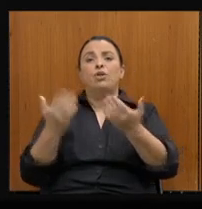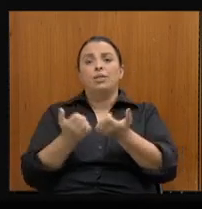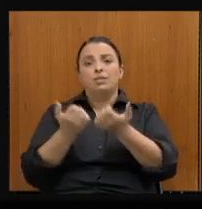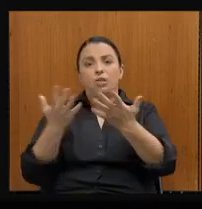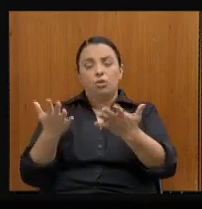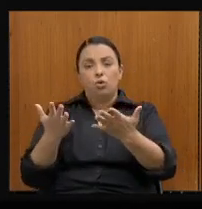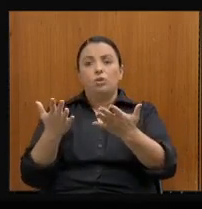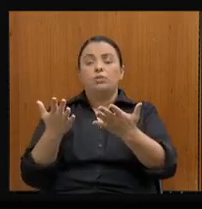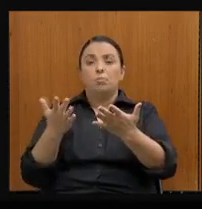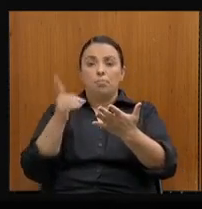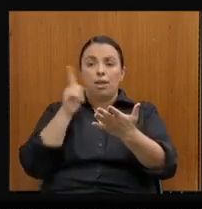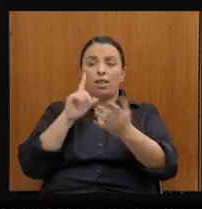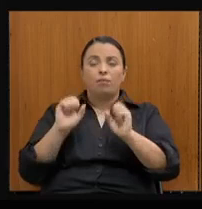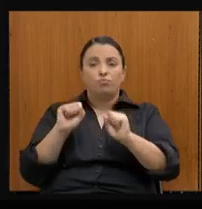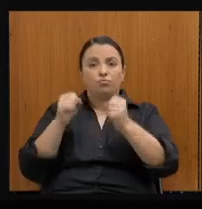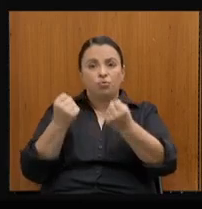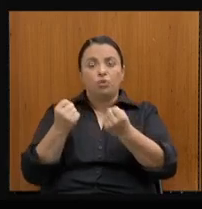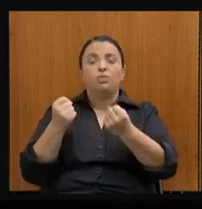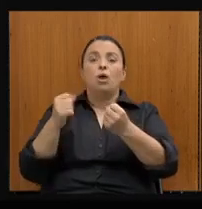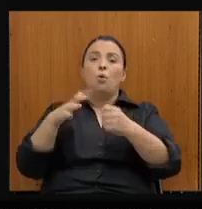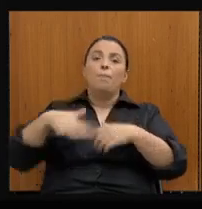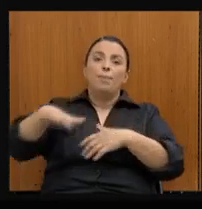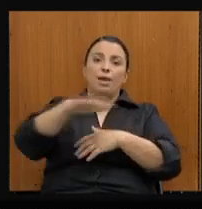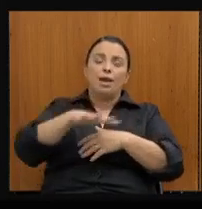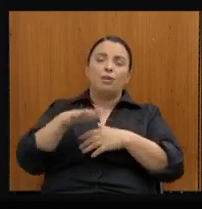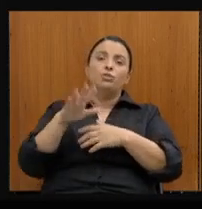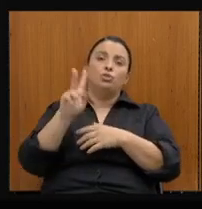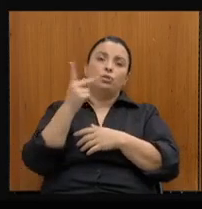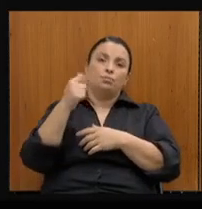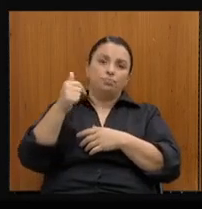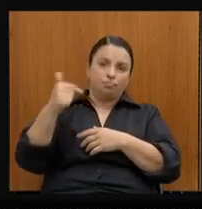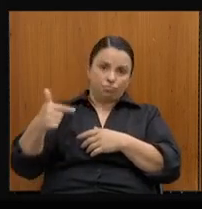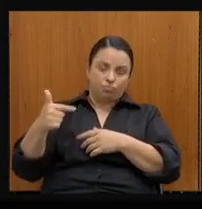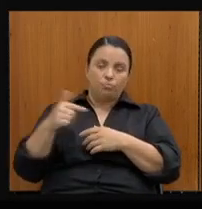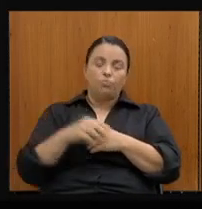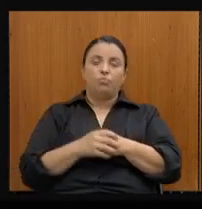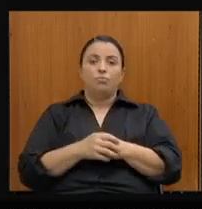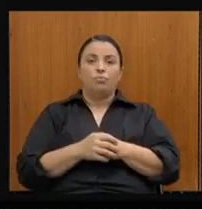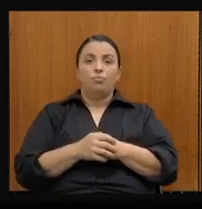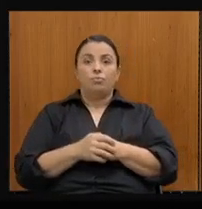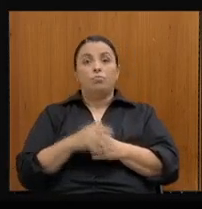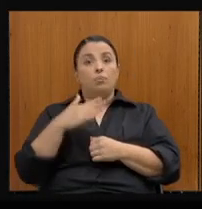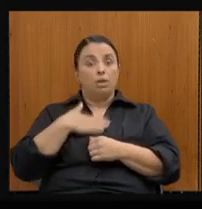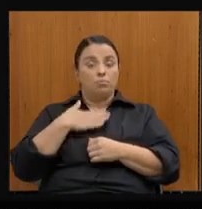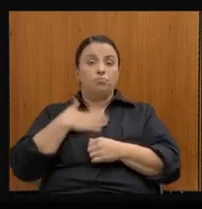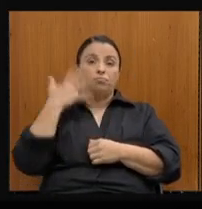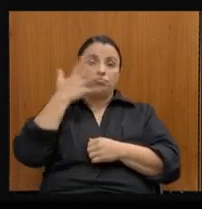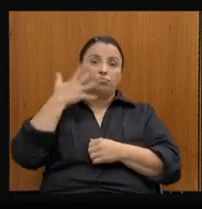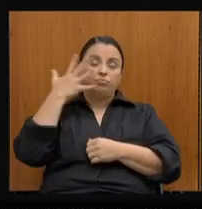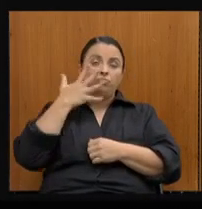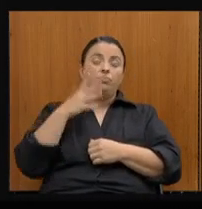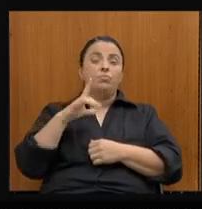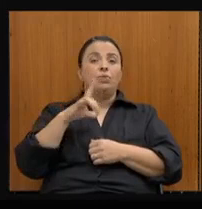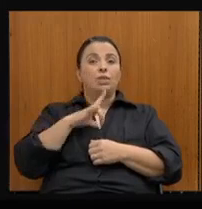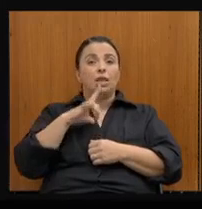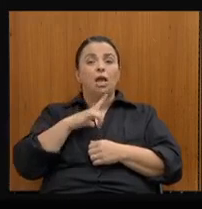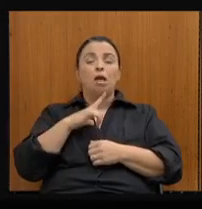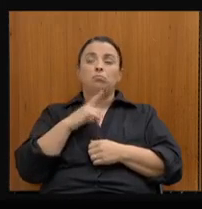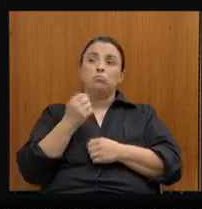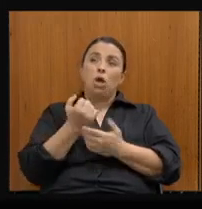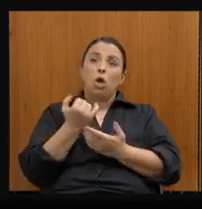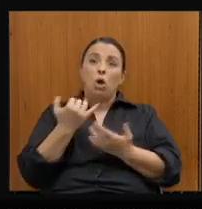hidrogênio então a minha apresentação aí ela vai trazer alguns aspectos